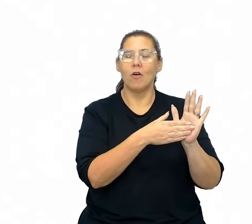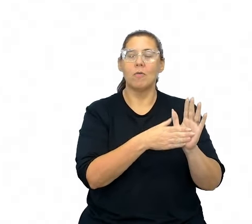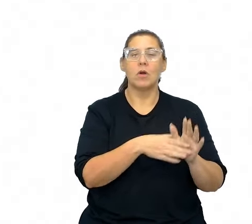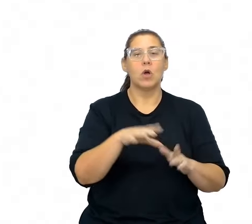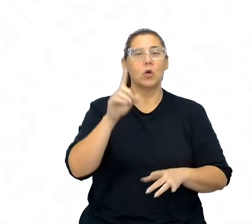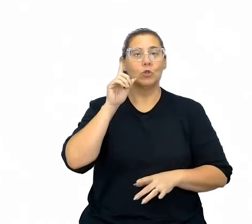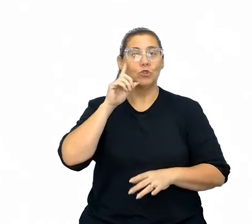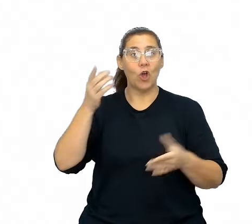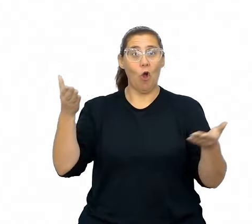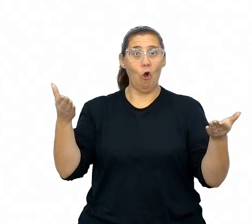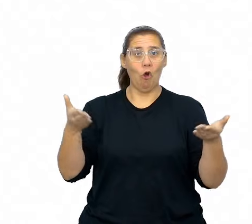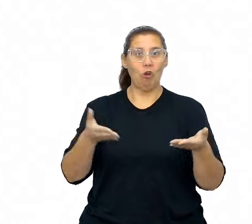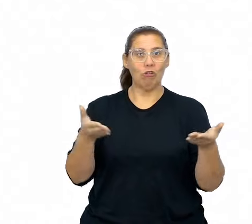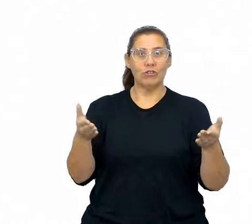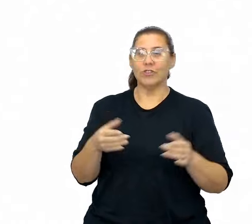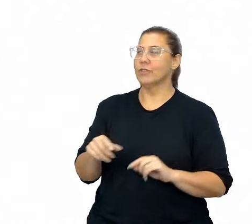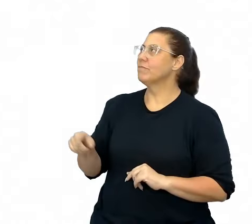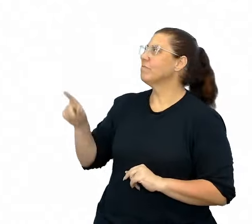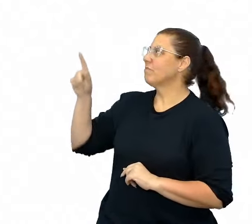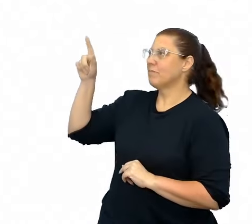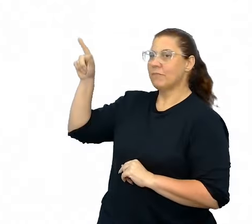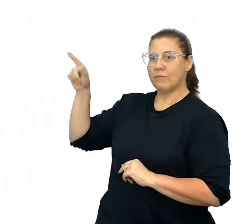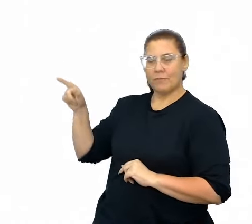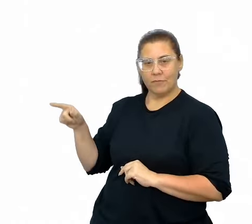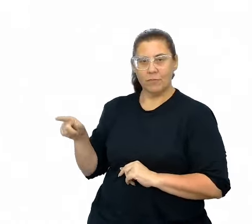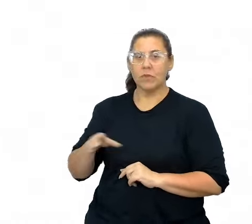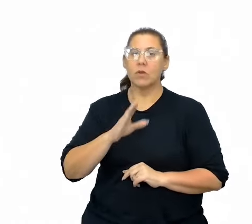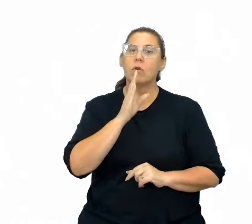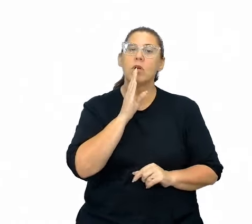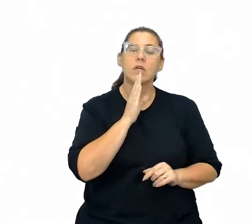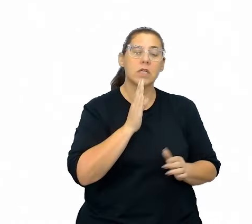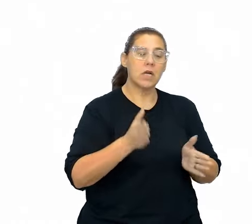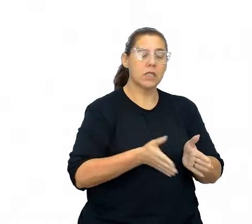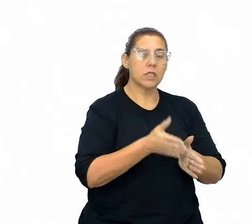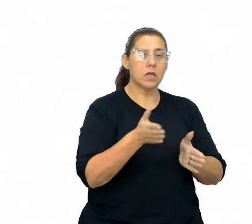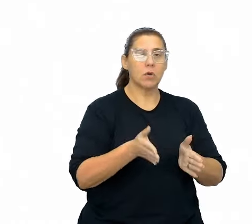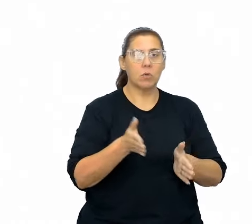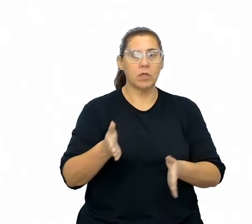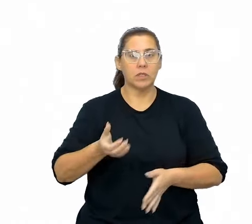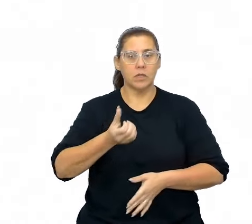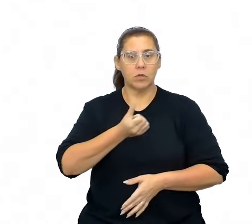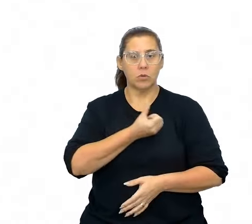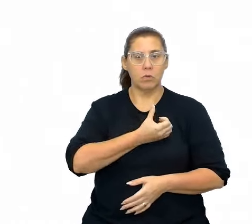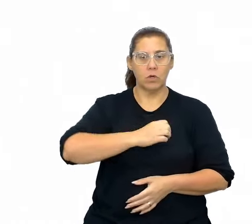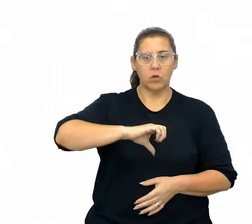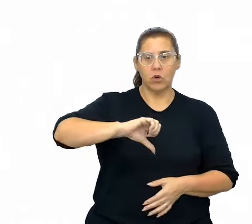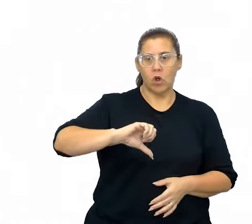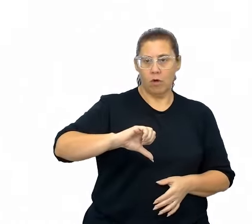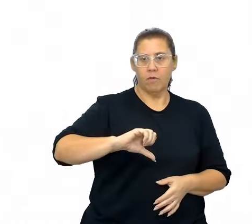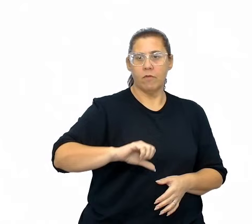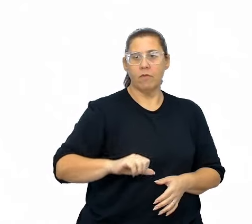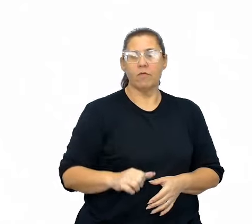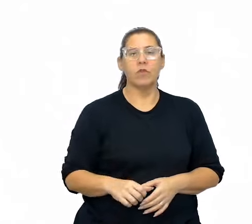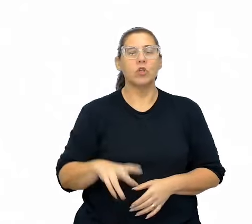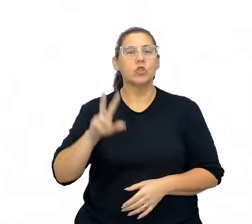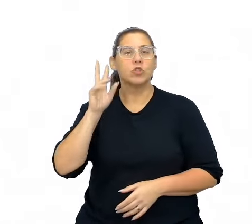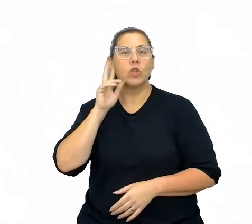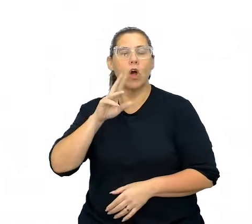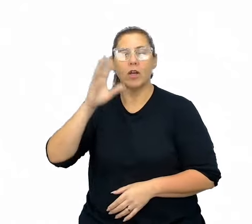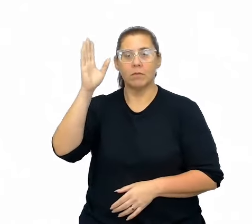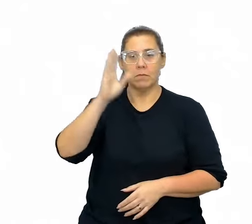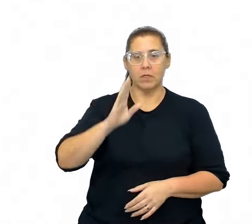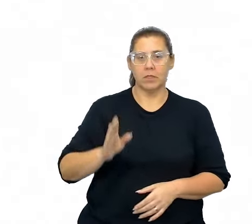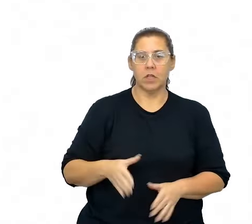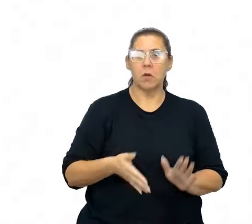o dia de hoje. Quer conhecer a sequência didática 9, Lendas Brasileiras, considerando seus